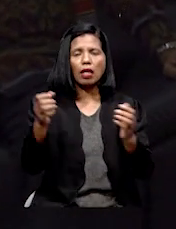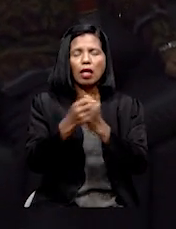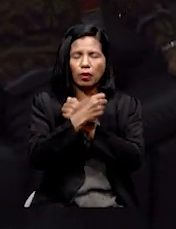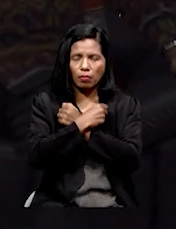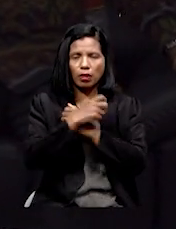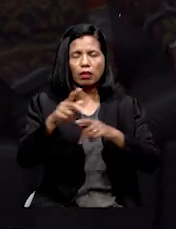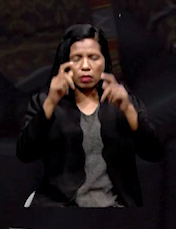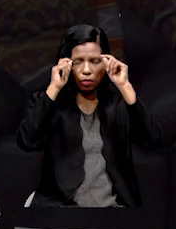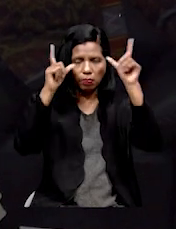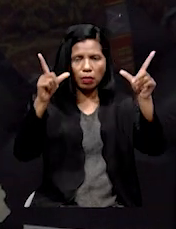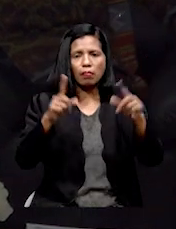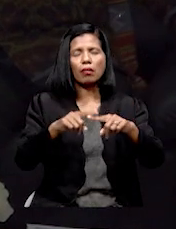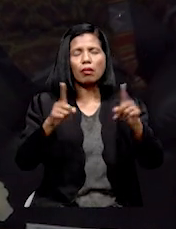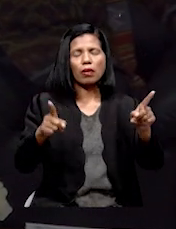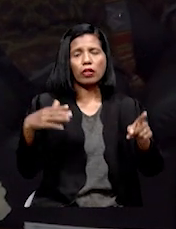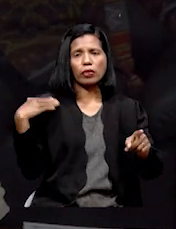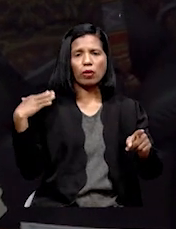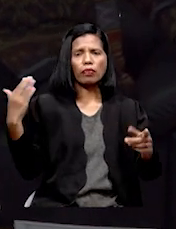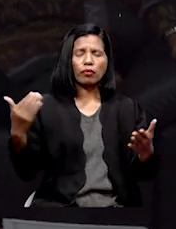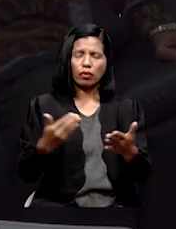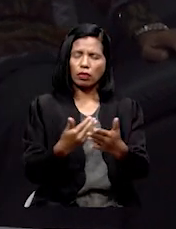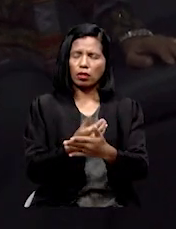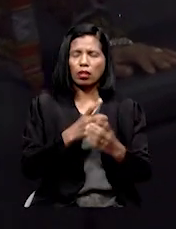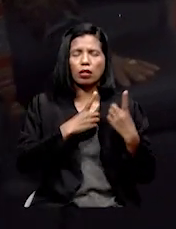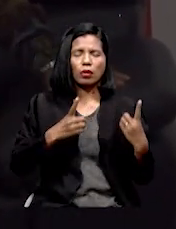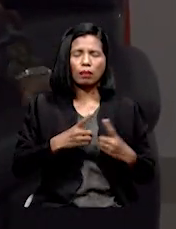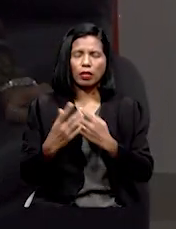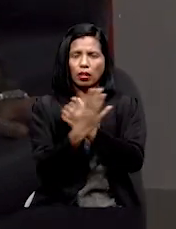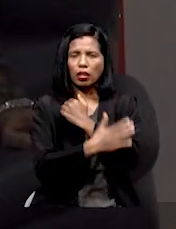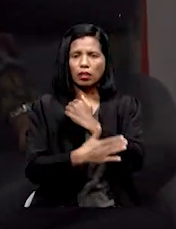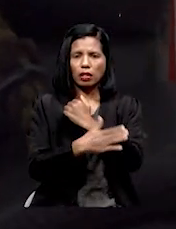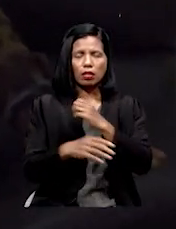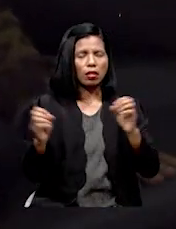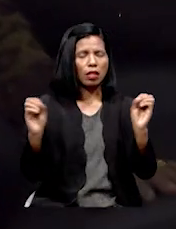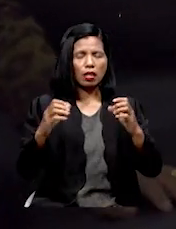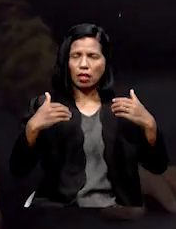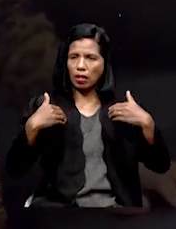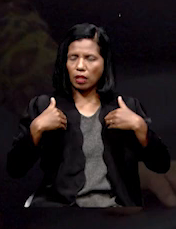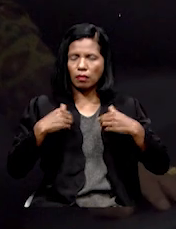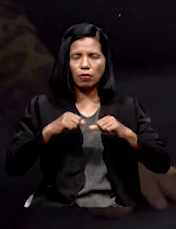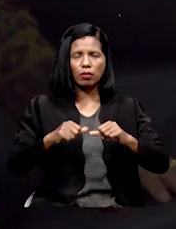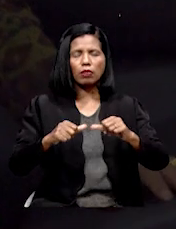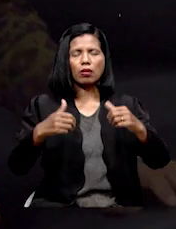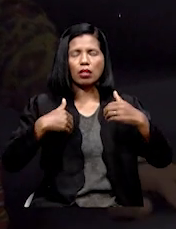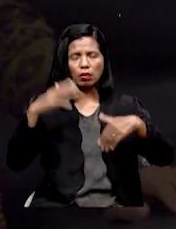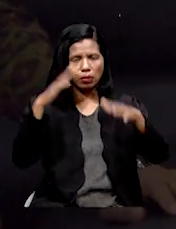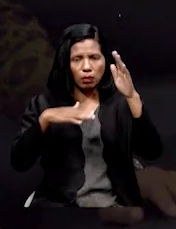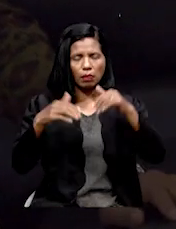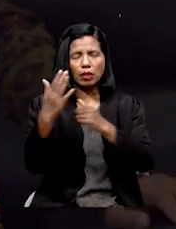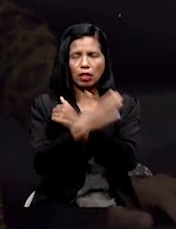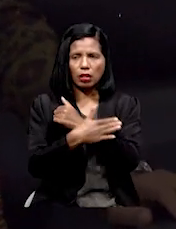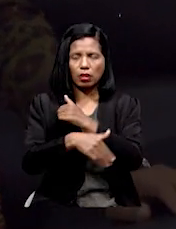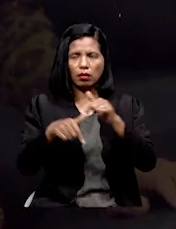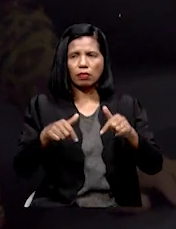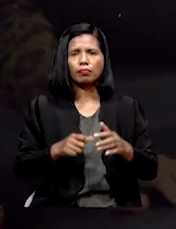Timor, mas be agora geração Fonsira Nidomin Banação, la iha não continua a criar conflito e a Railaran. How